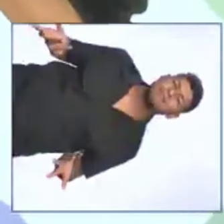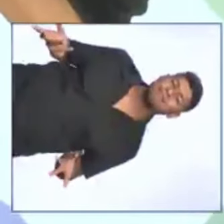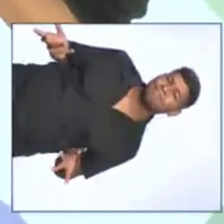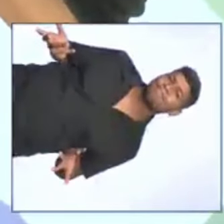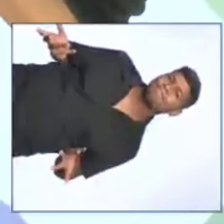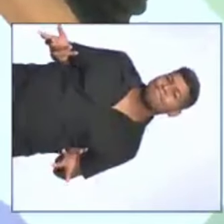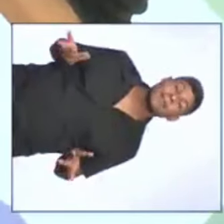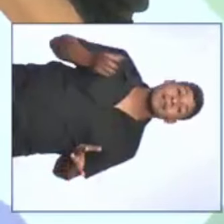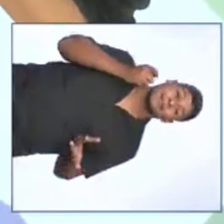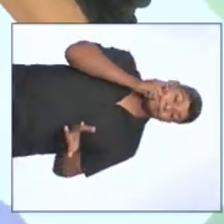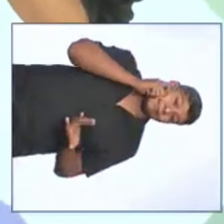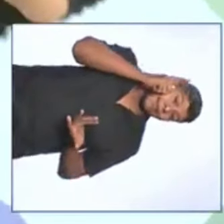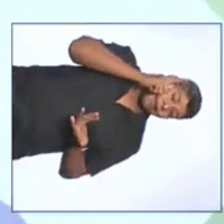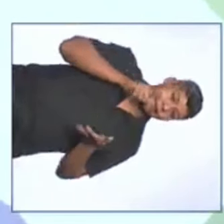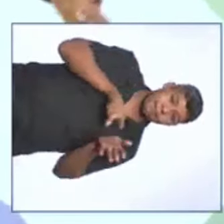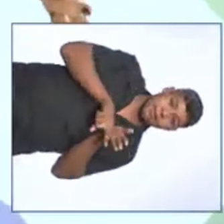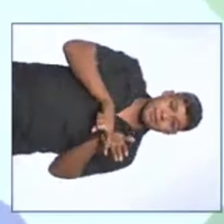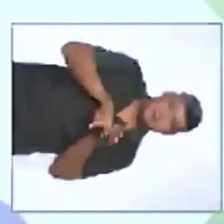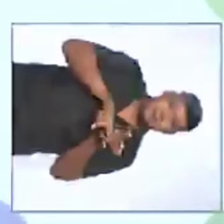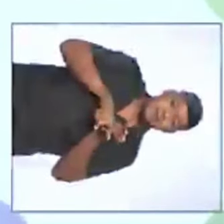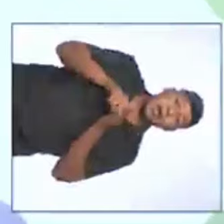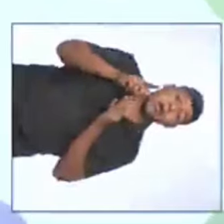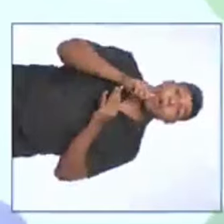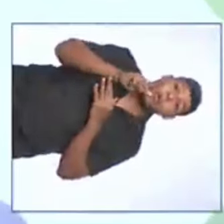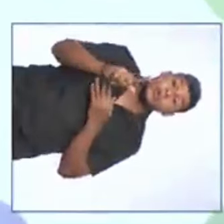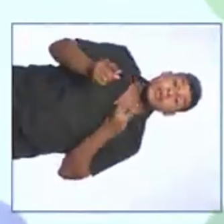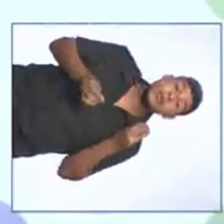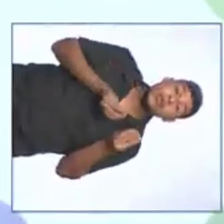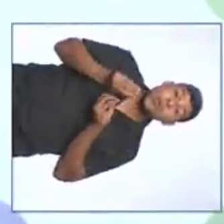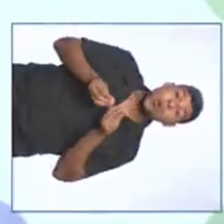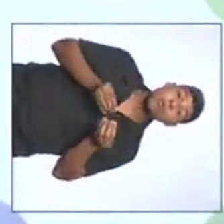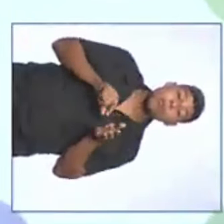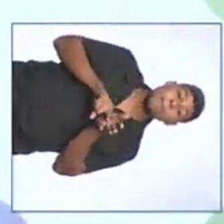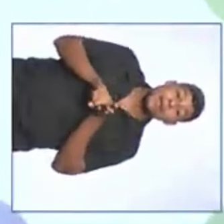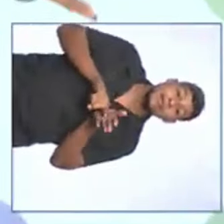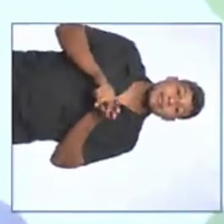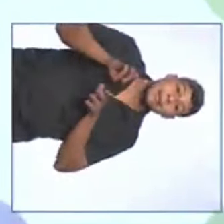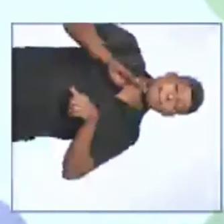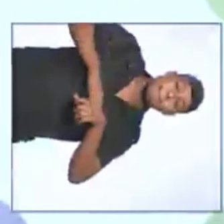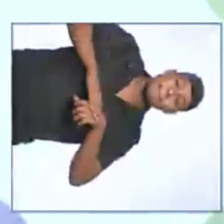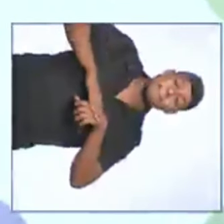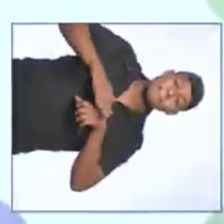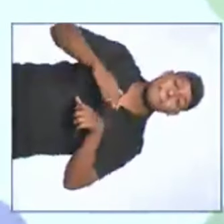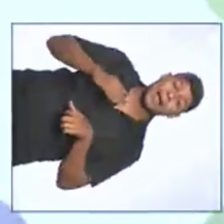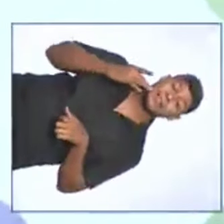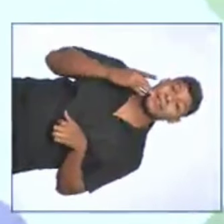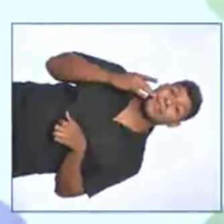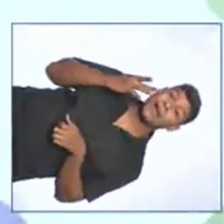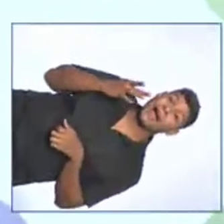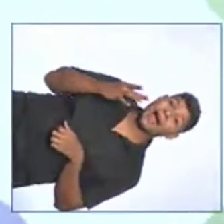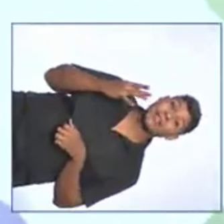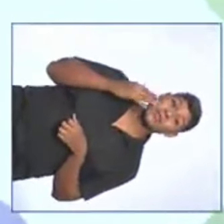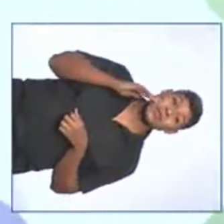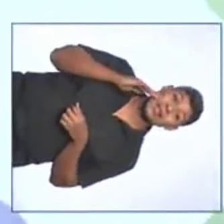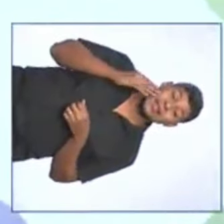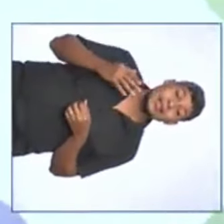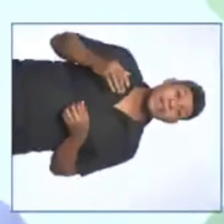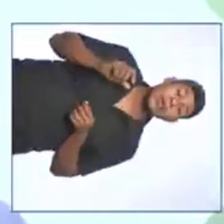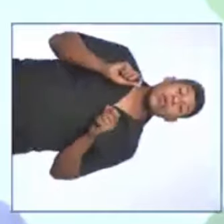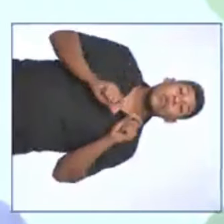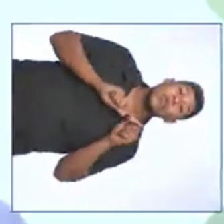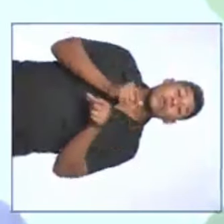a gente fez uma pesquisa mas como a gente consegue fazer com que essa pesquisa fique muito mais fácil da gente entender o que os alunos querem?